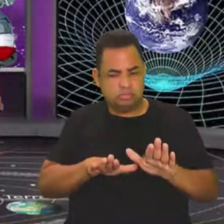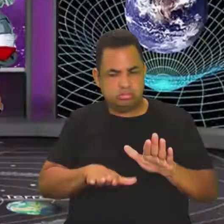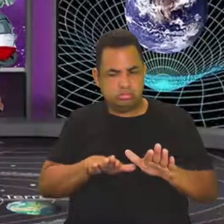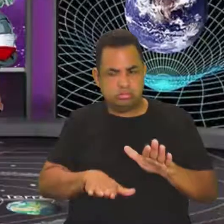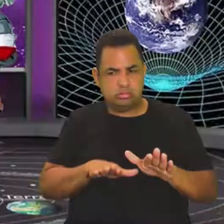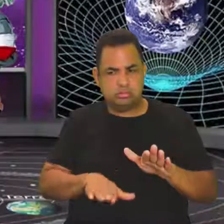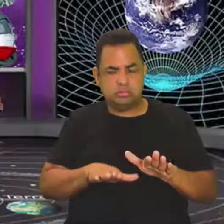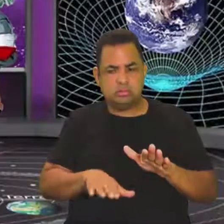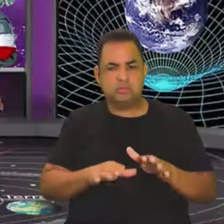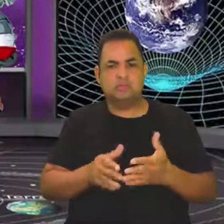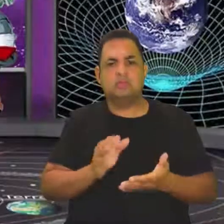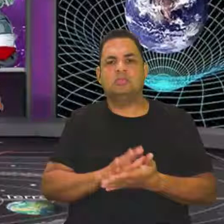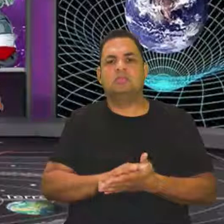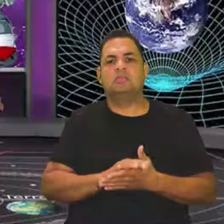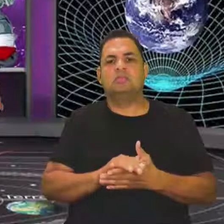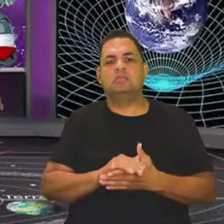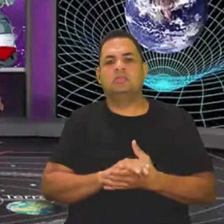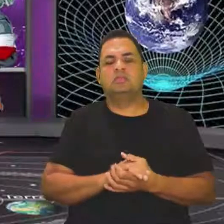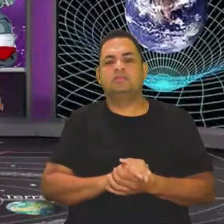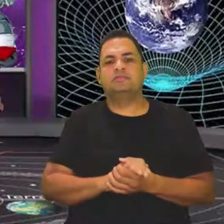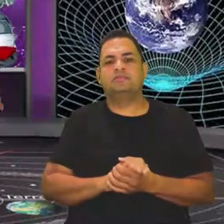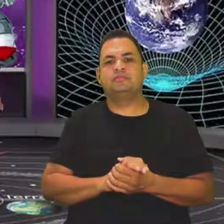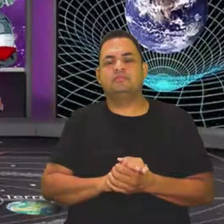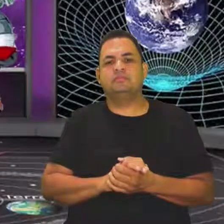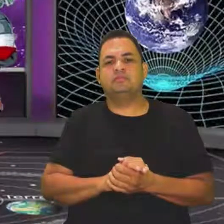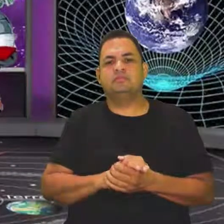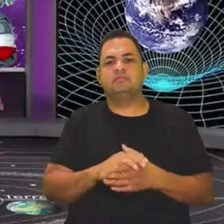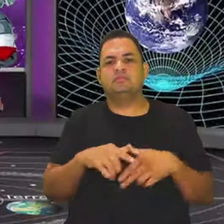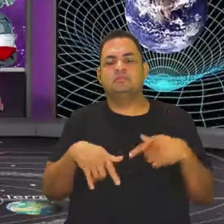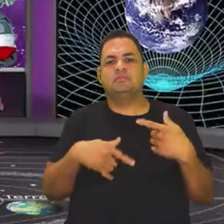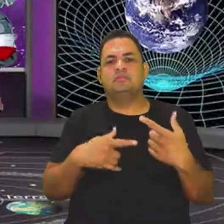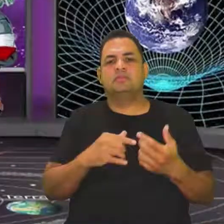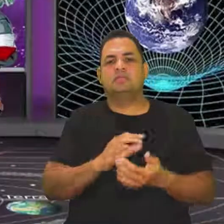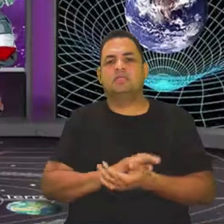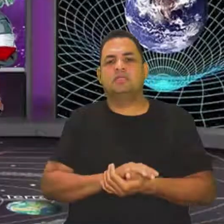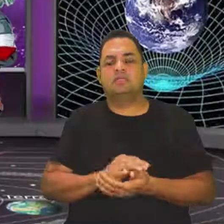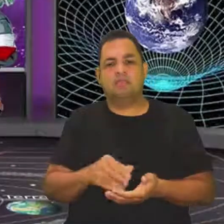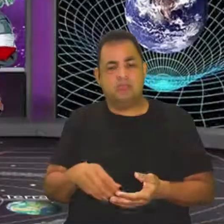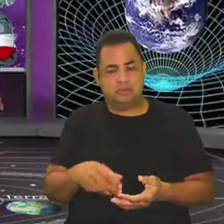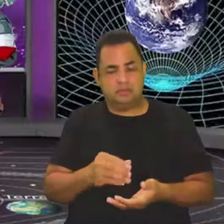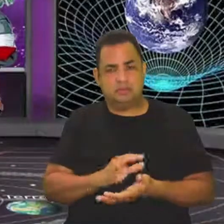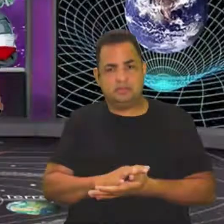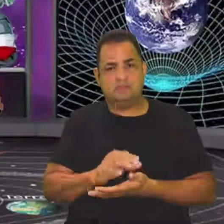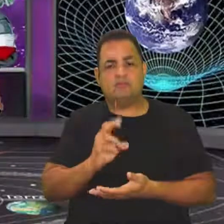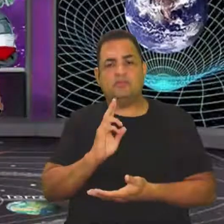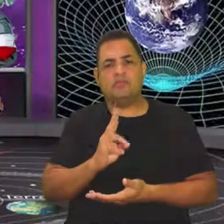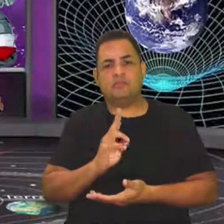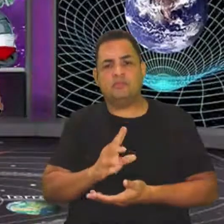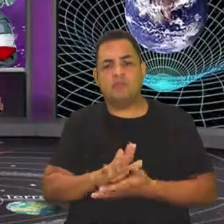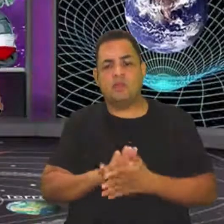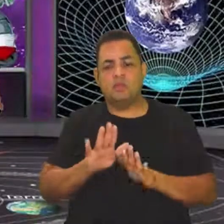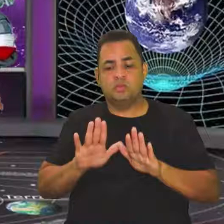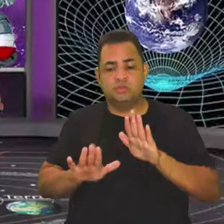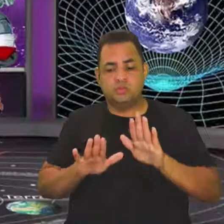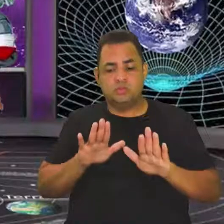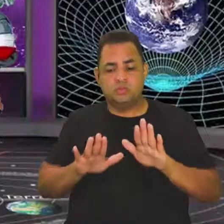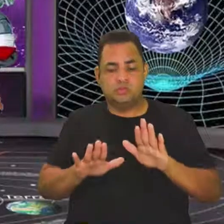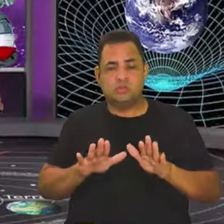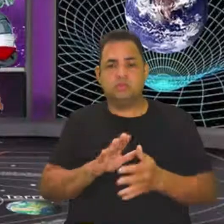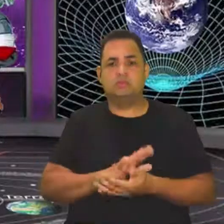estavam descalças, receberam a descarga no pé. Então, sempre tomar muito